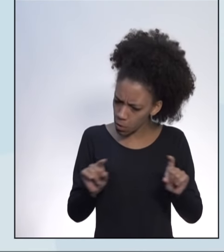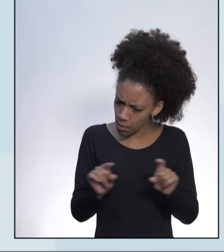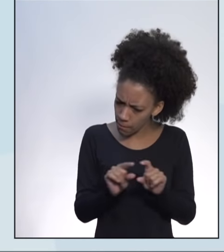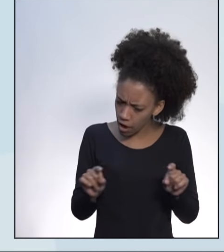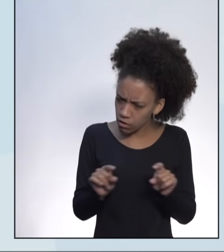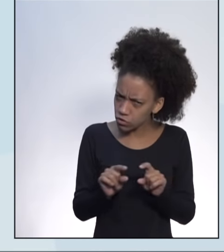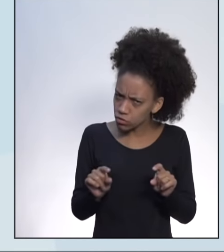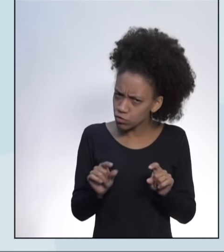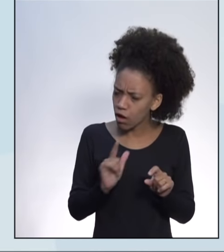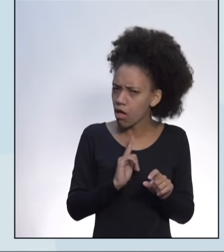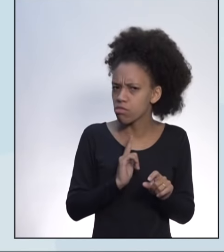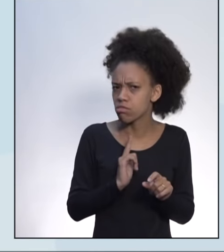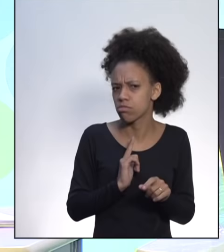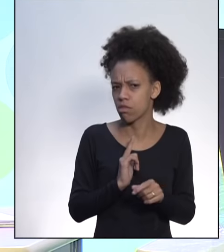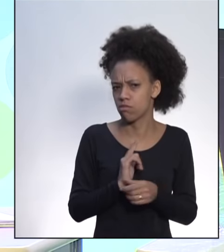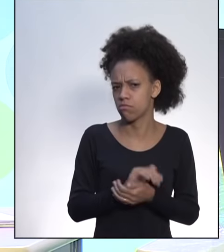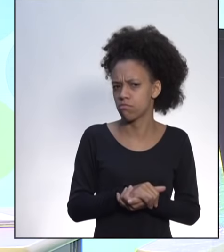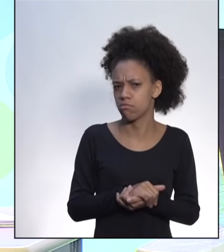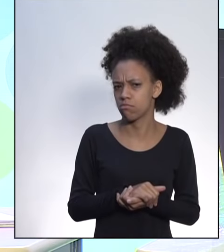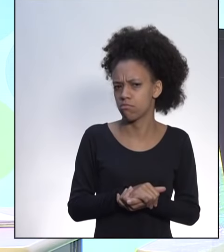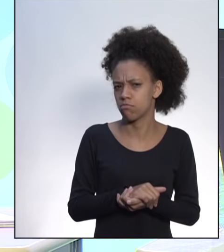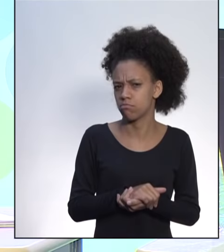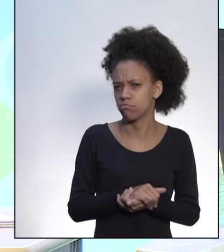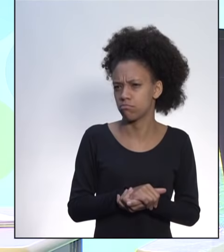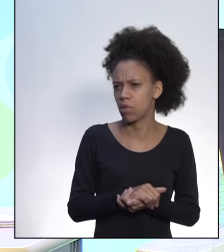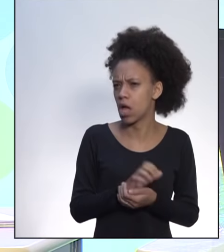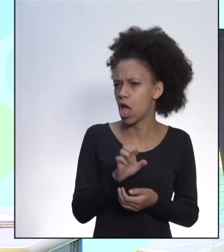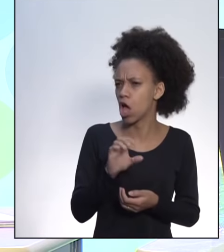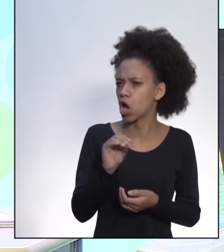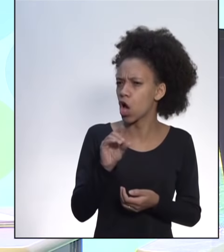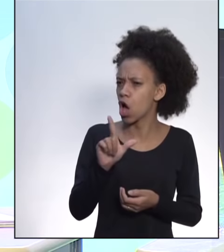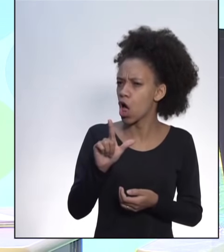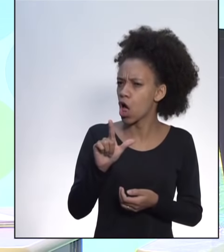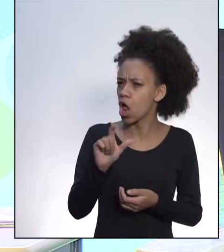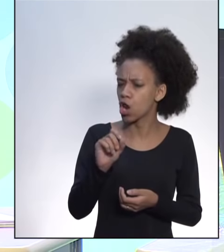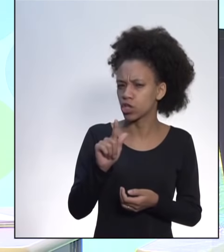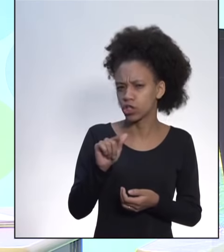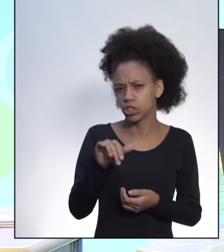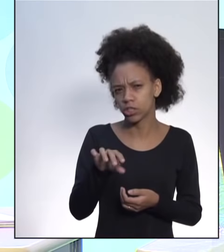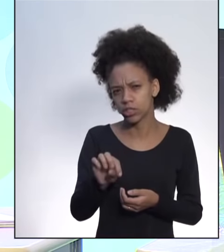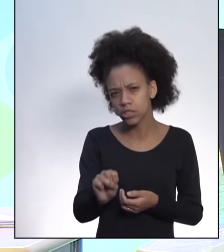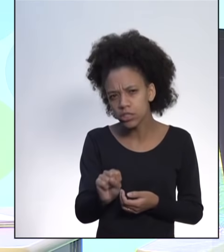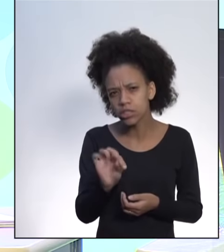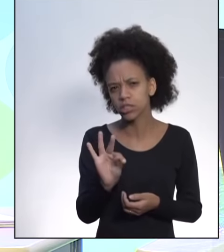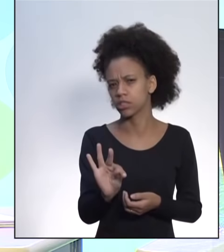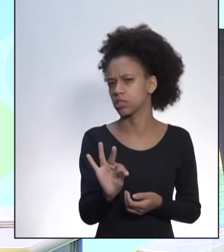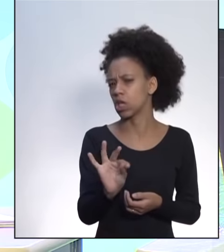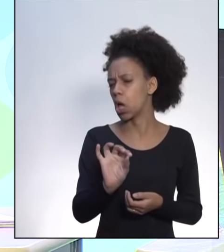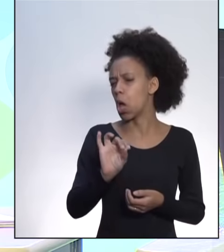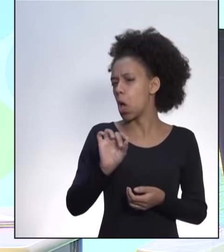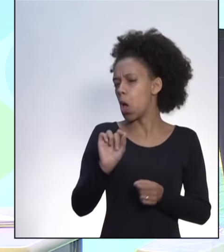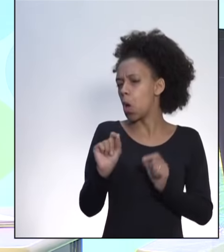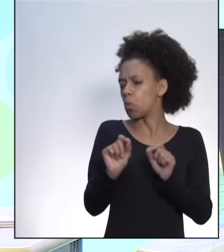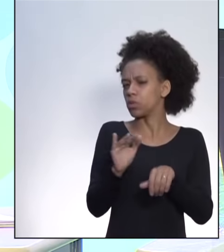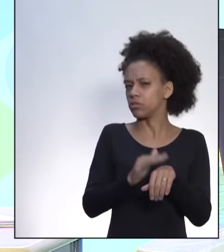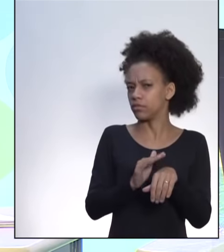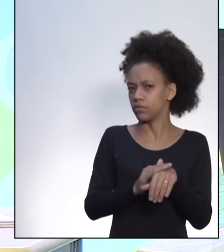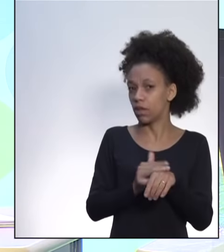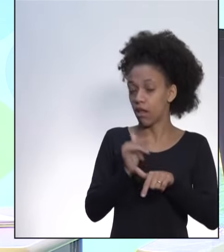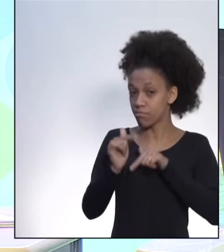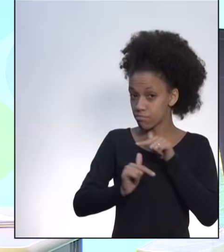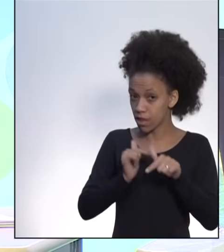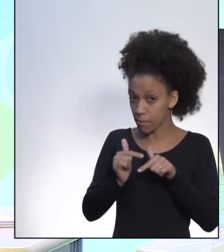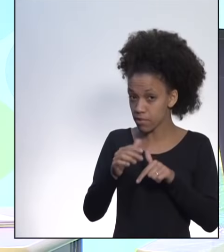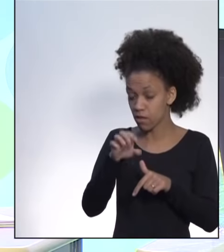embaixo eu tenho um ecaloths o que que os recordes fazem ele trabalha com e cloud